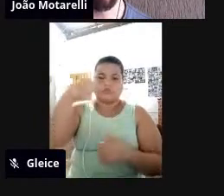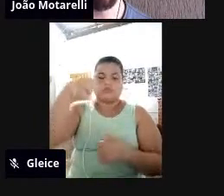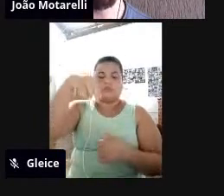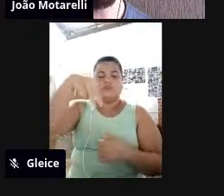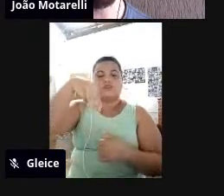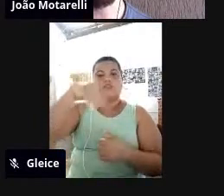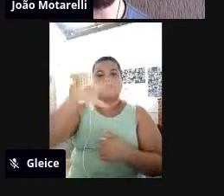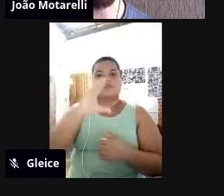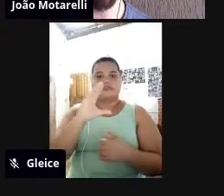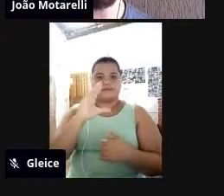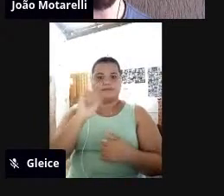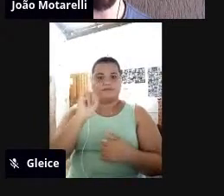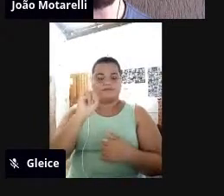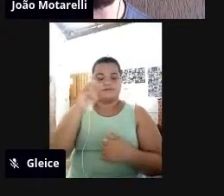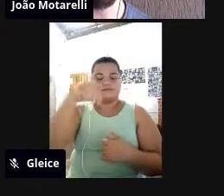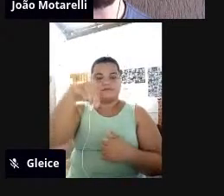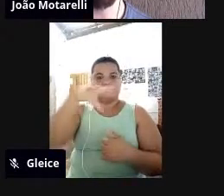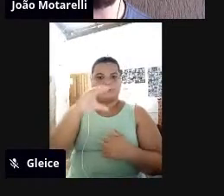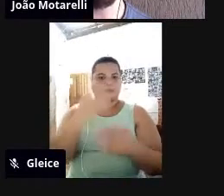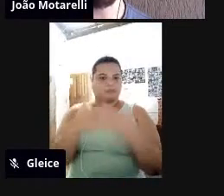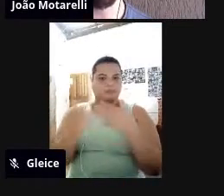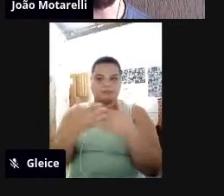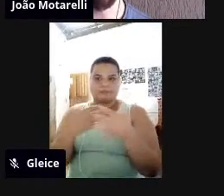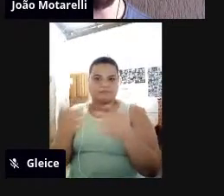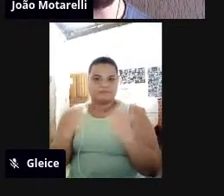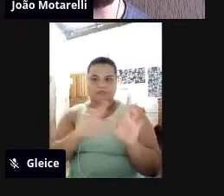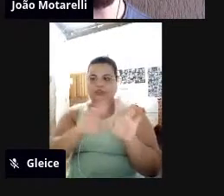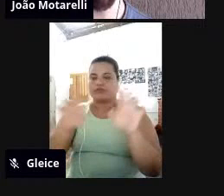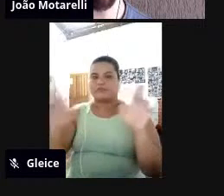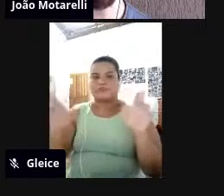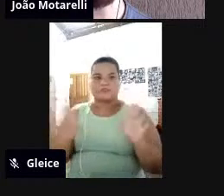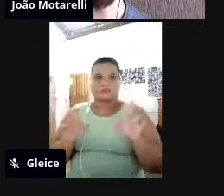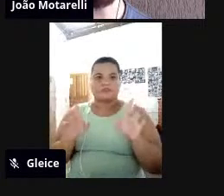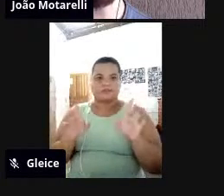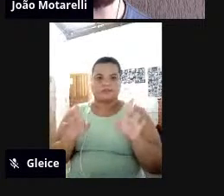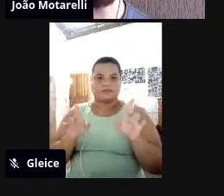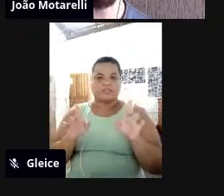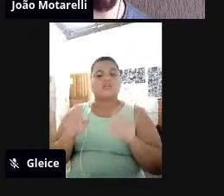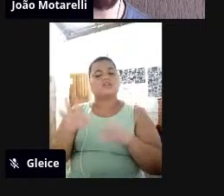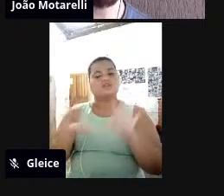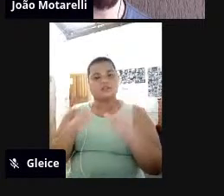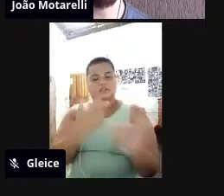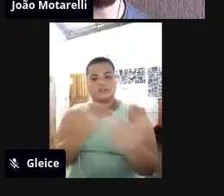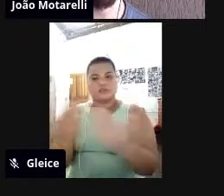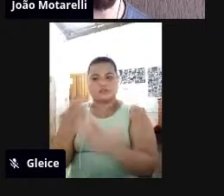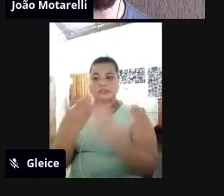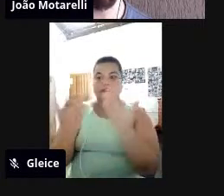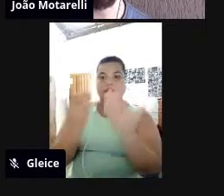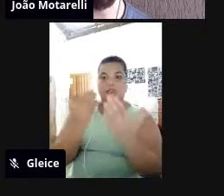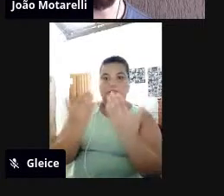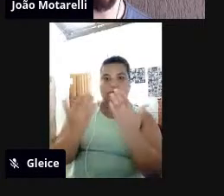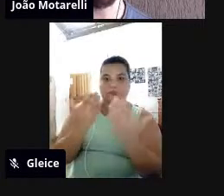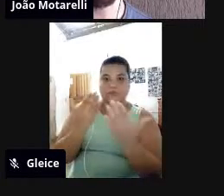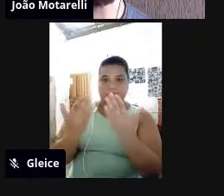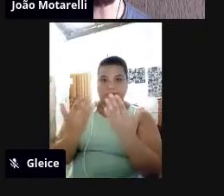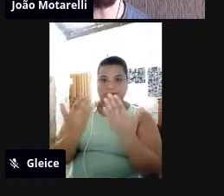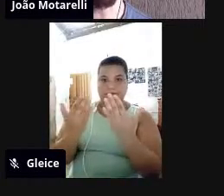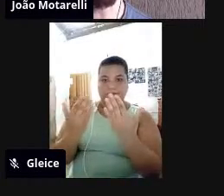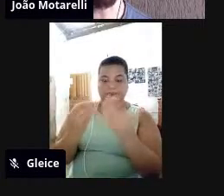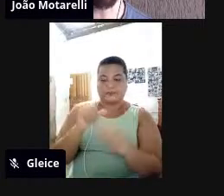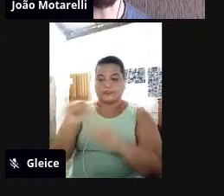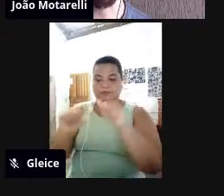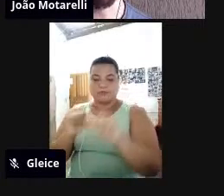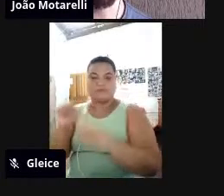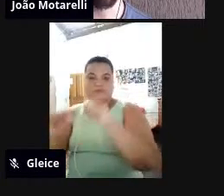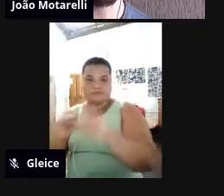interessante. Então, o indivíduo, mesmo que dentro do mesmo IMC, quando comparado, né, o indivíduo que mais variou o seu próprio peso, ou seja, mais